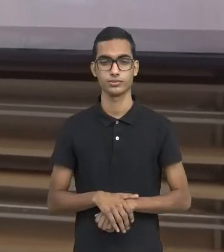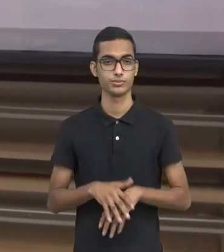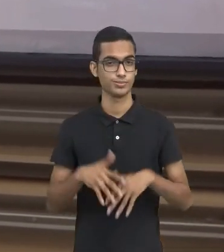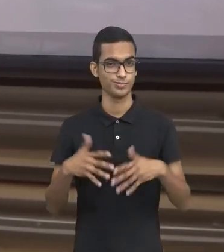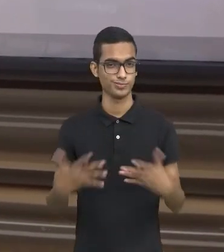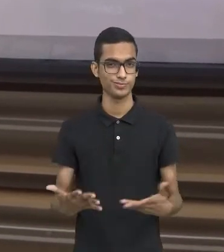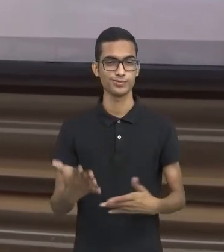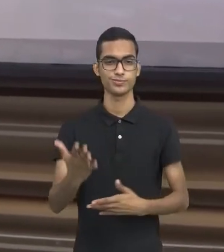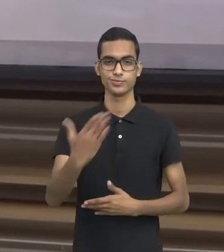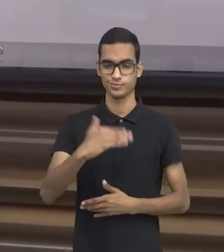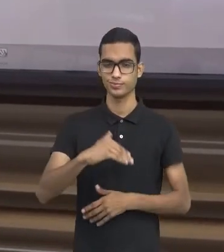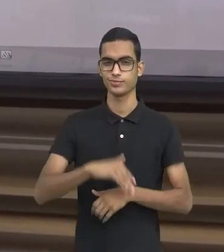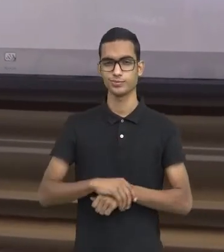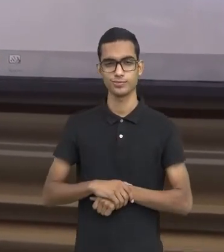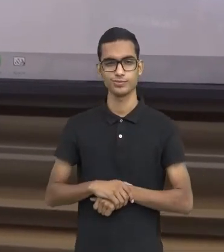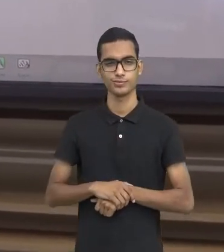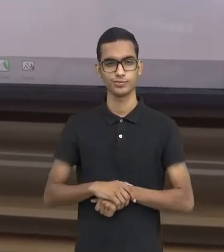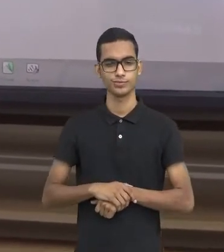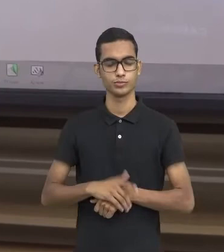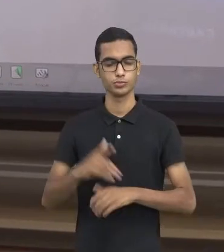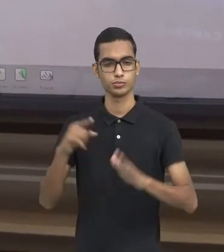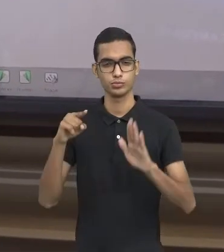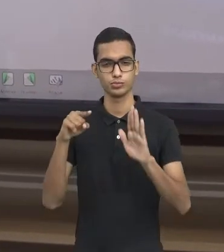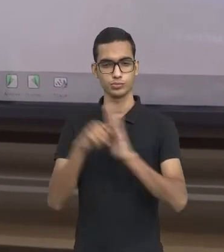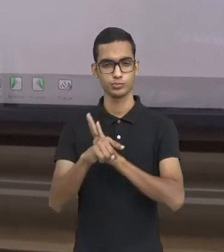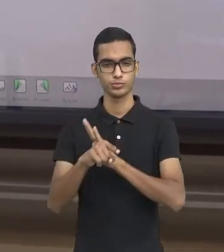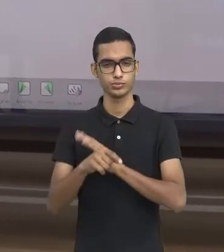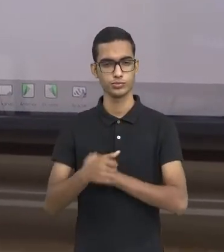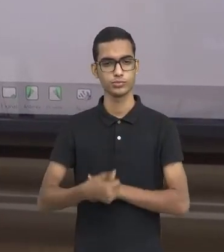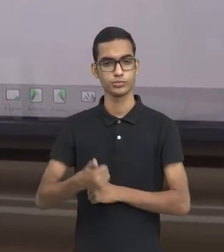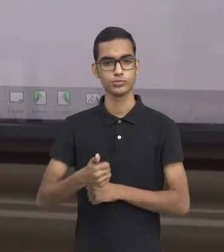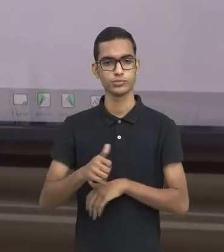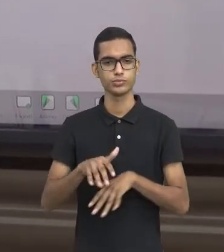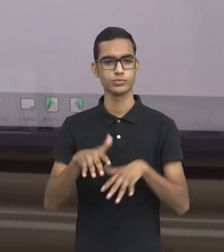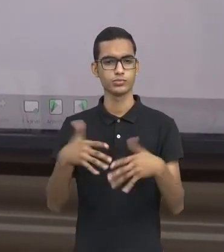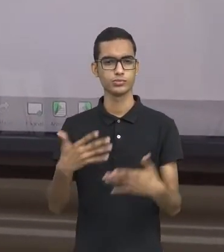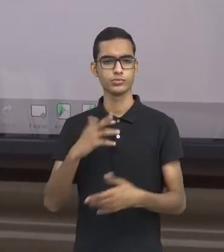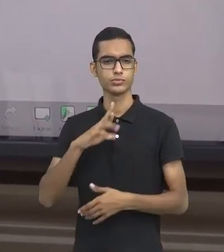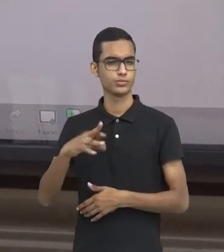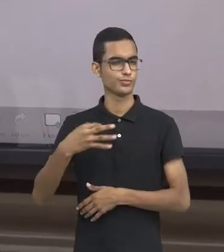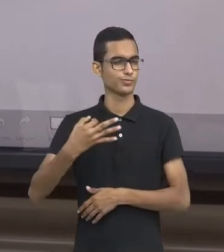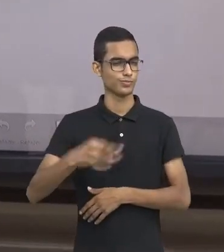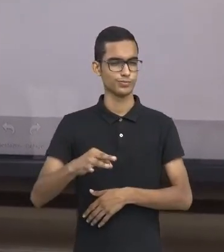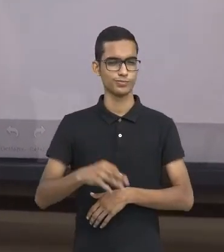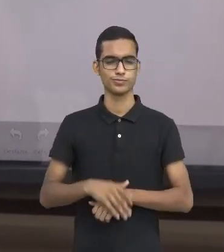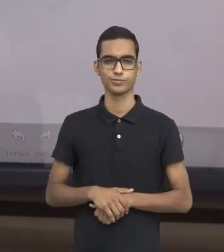Então, vamos lá, alunos, vamos então para a nossa questão, vamos ver qual é a resposta